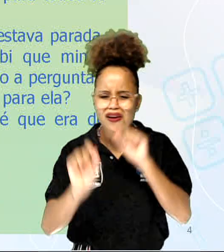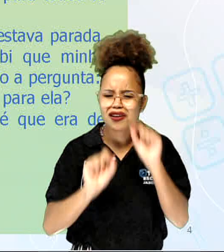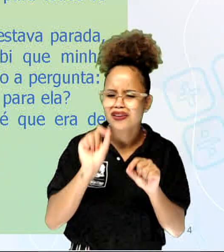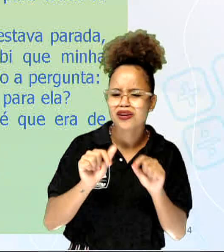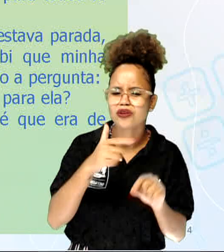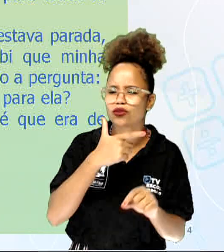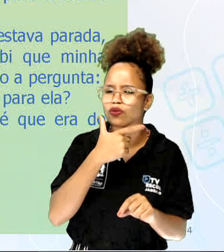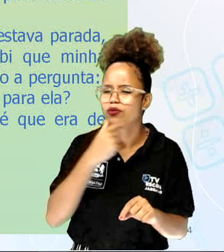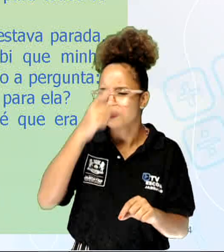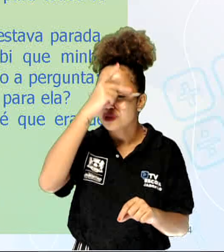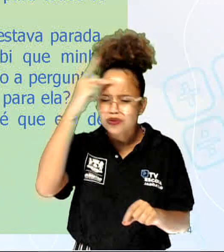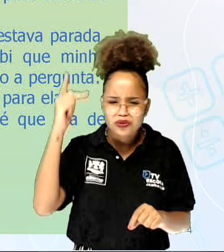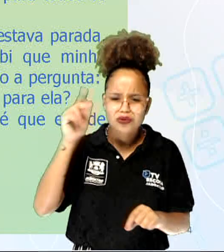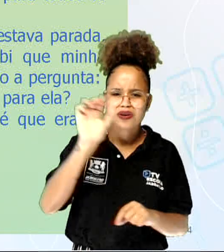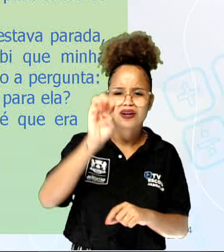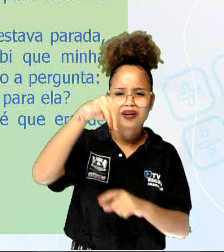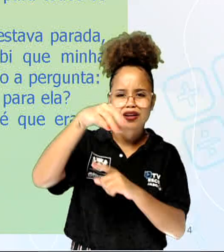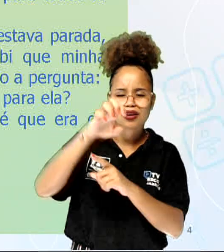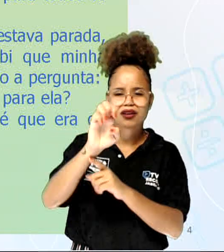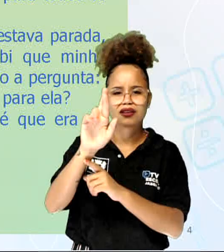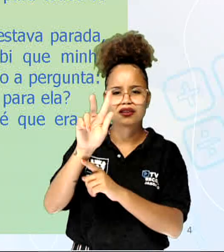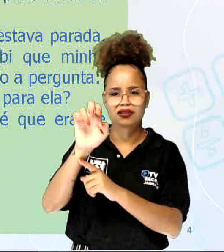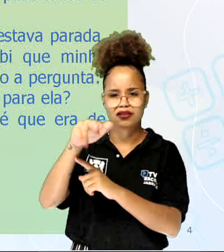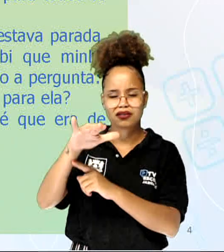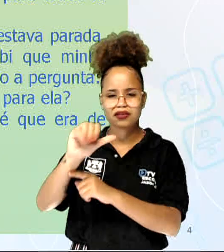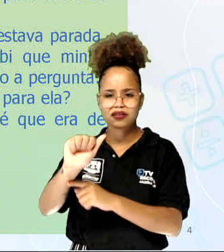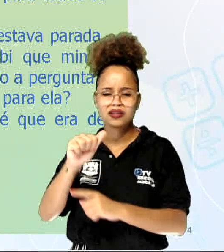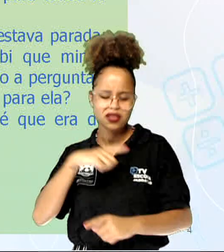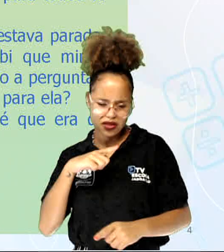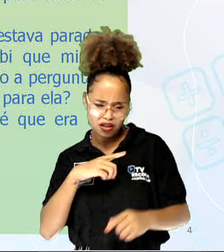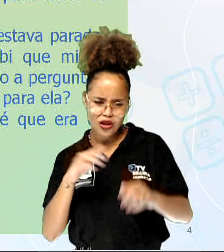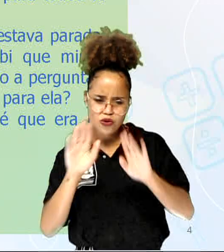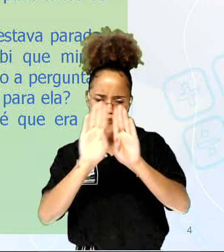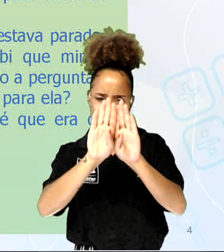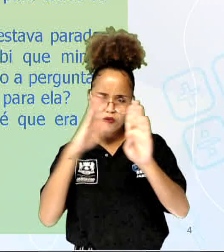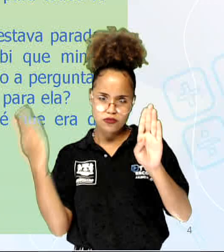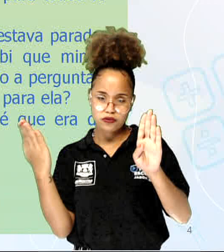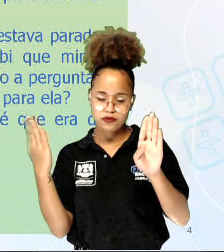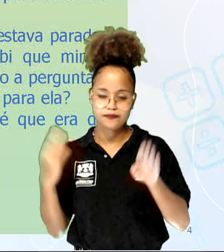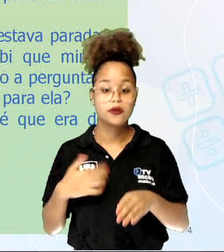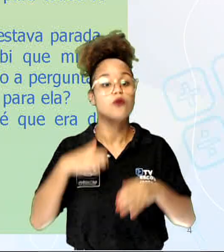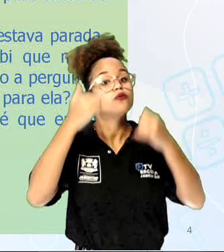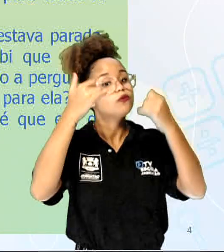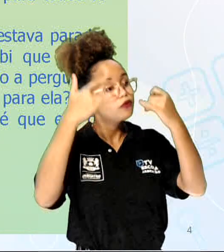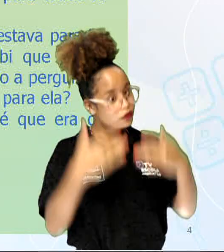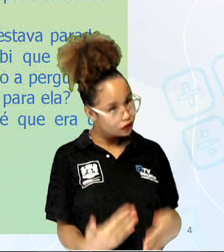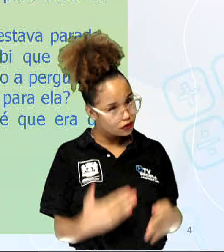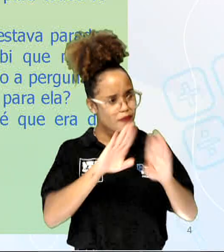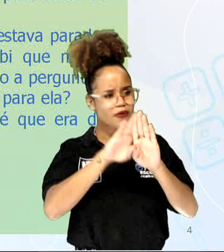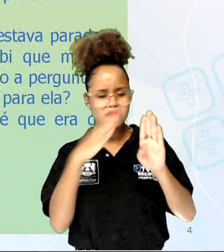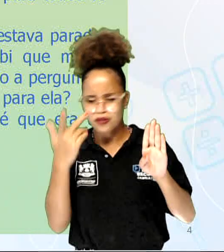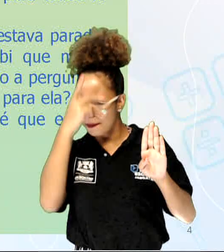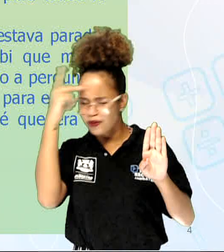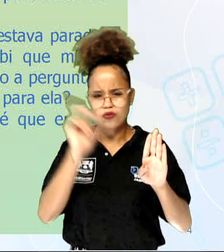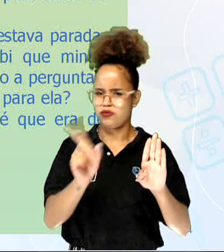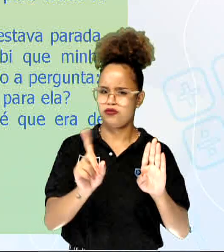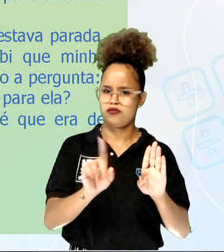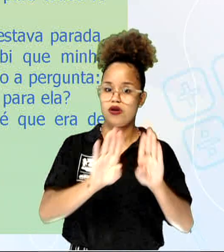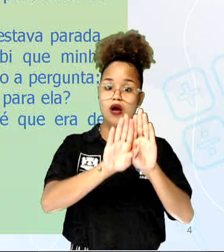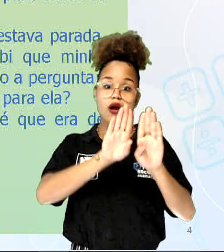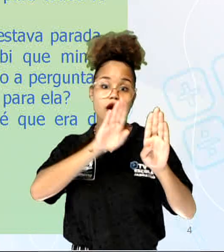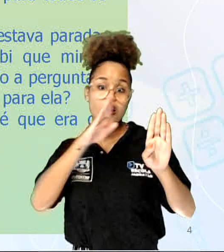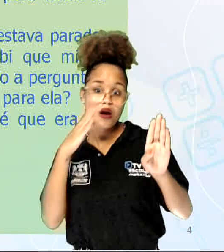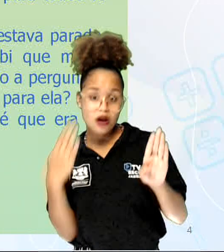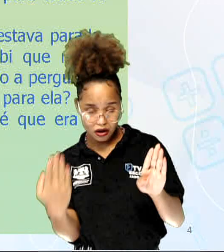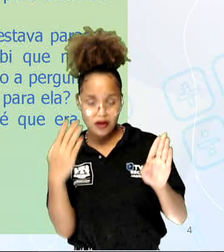de emergência que tem uma porta só para ela? Expliquei que a emergência não era ninguém. A porta é